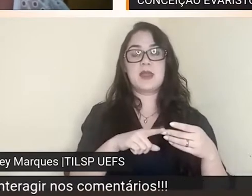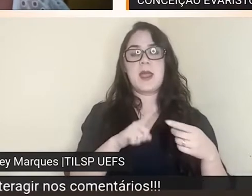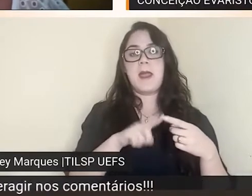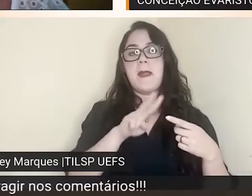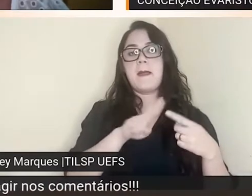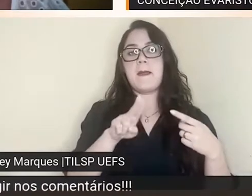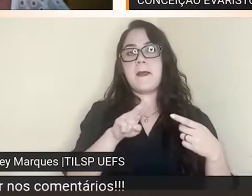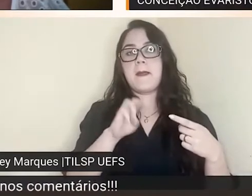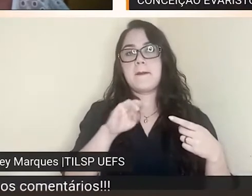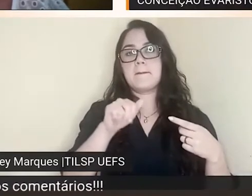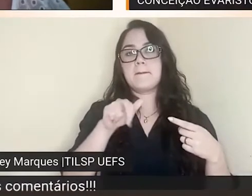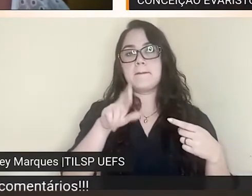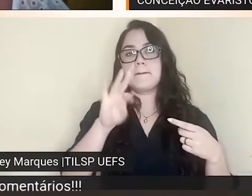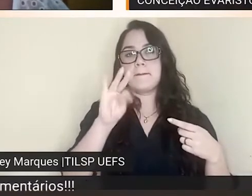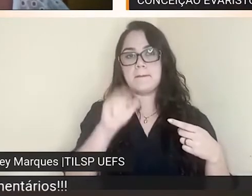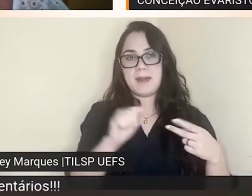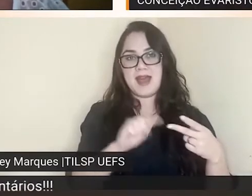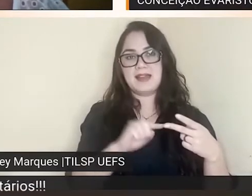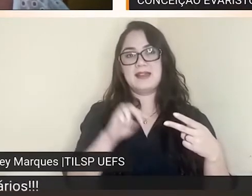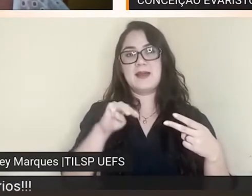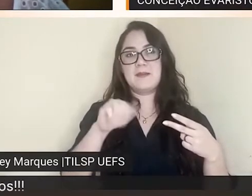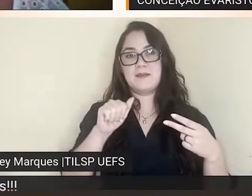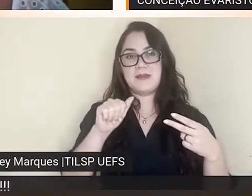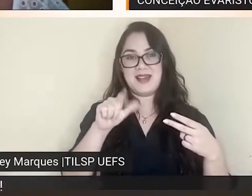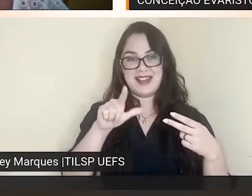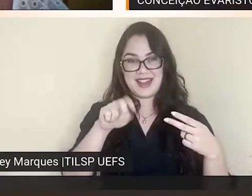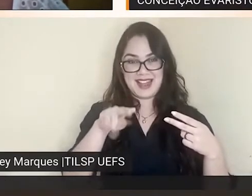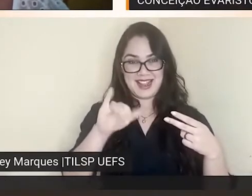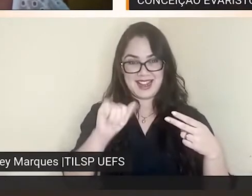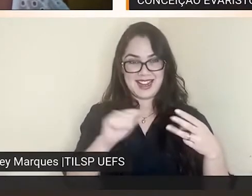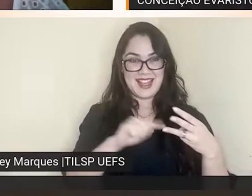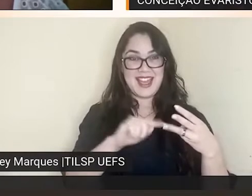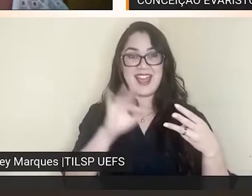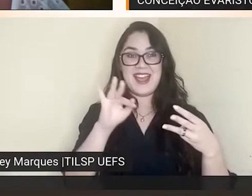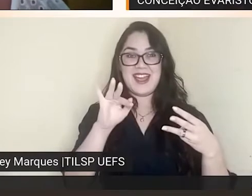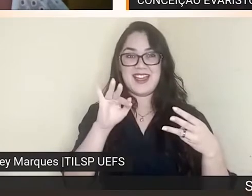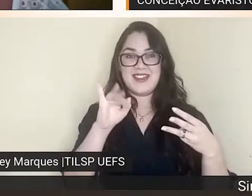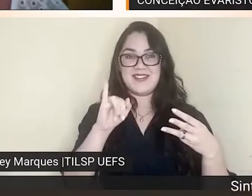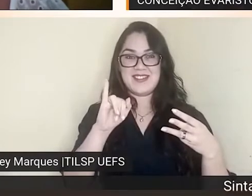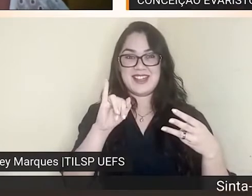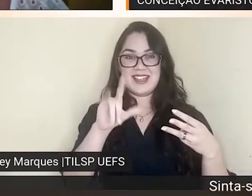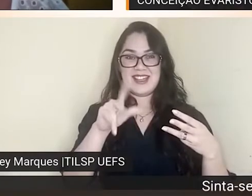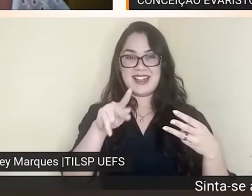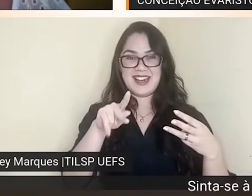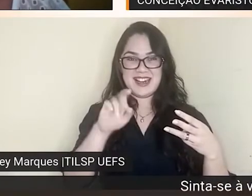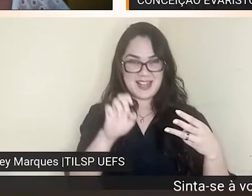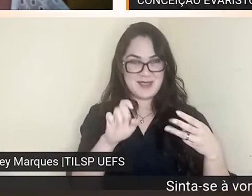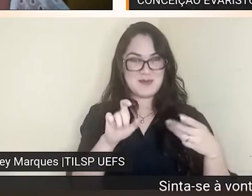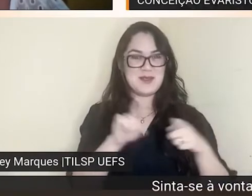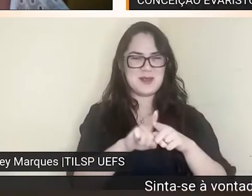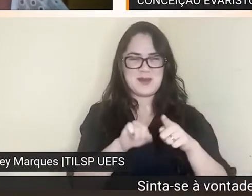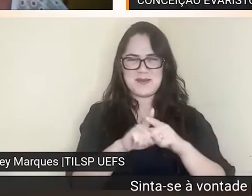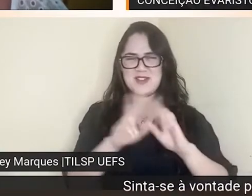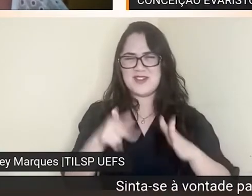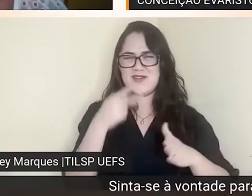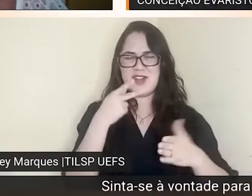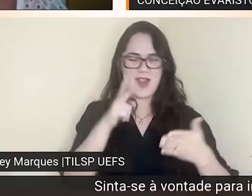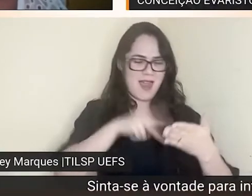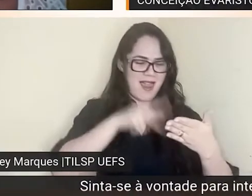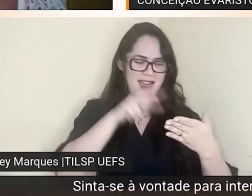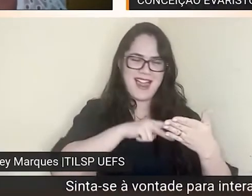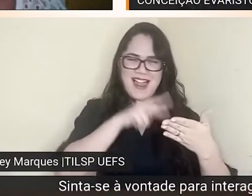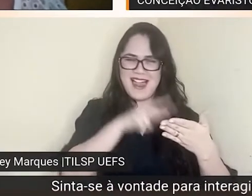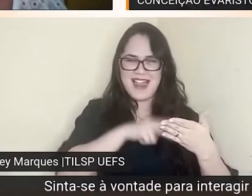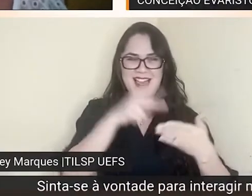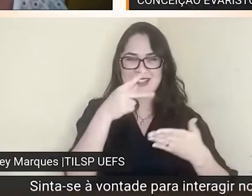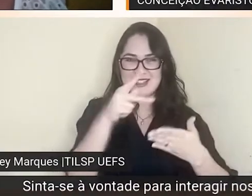que foi nossa pró-reitora, Felipe Lisonjeado, que já disse aqui que é muito tiete, que lê suas obras, então está aqui conosco, a